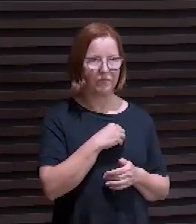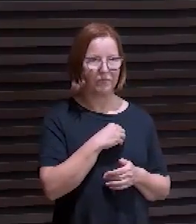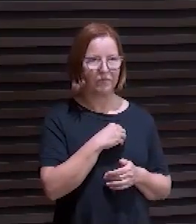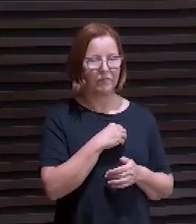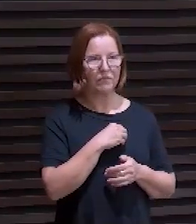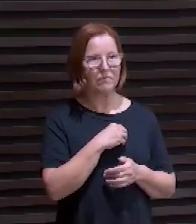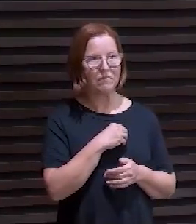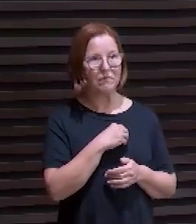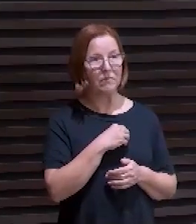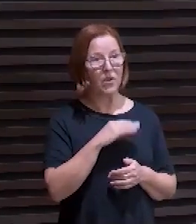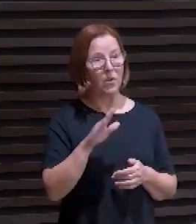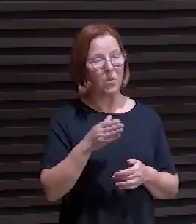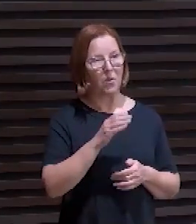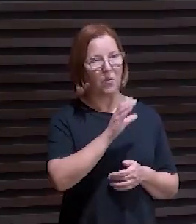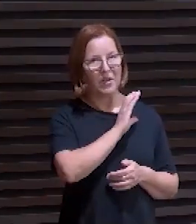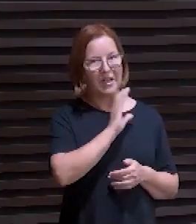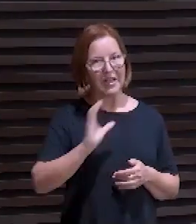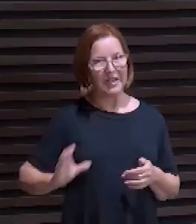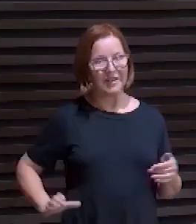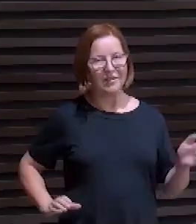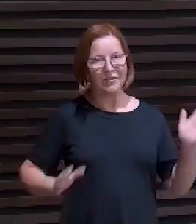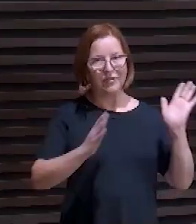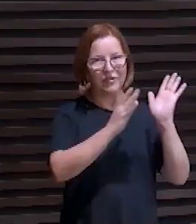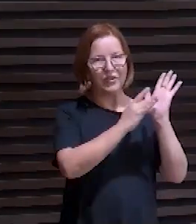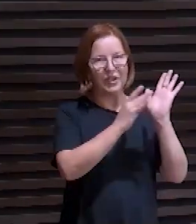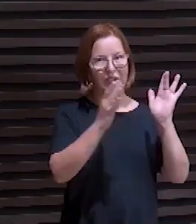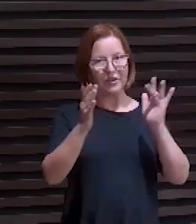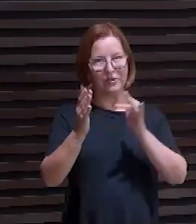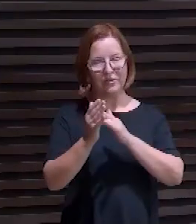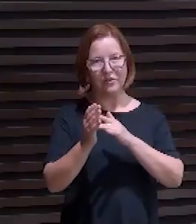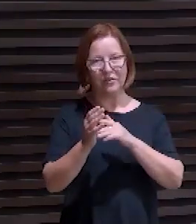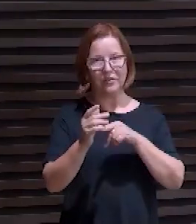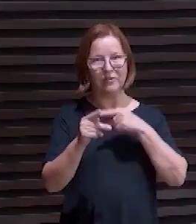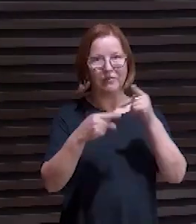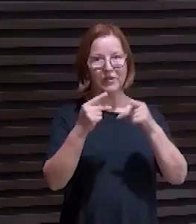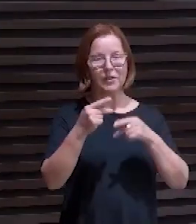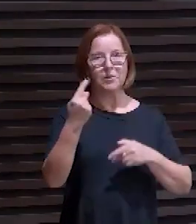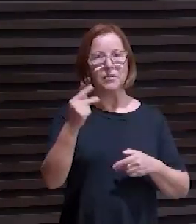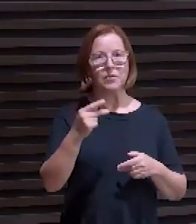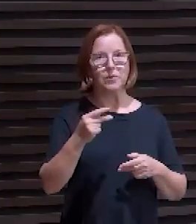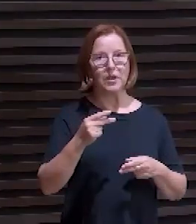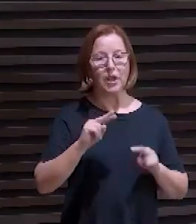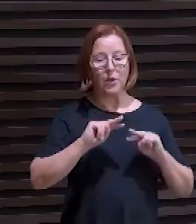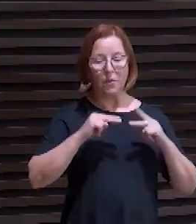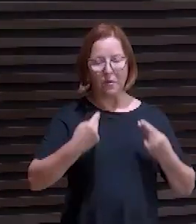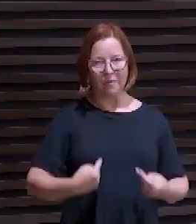ou de Cristo Jesus, nós nos referimos à sua humanidade.